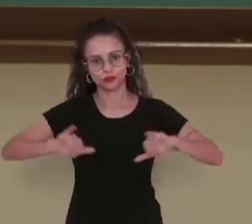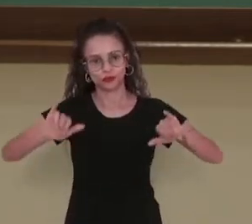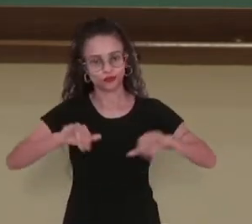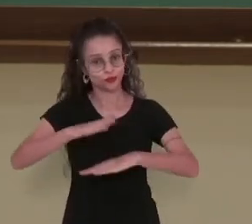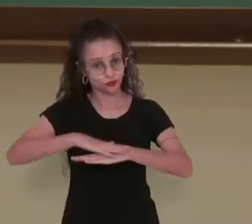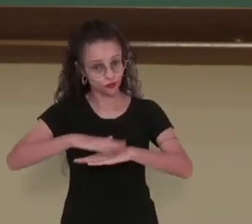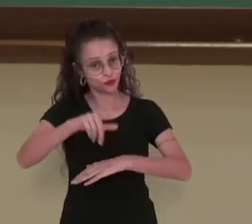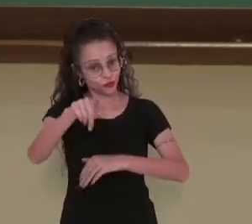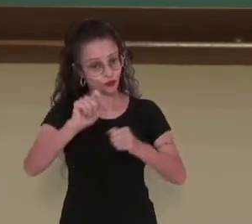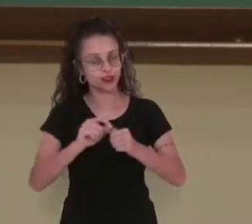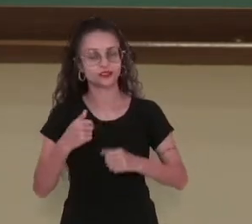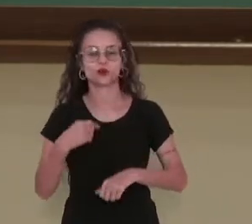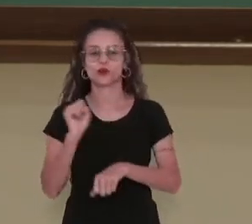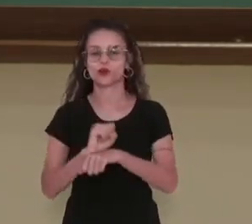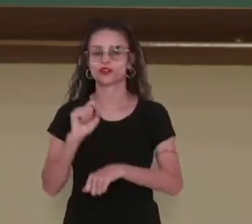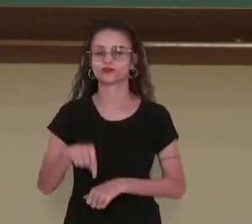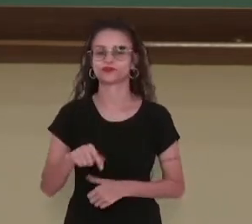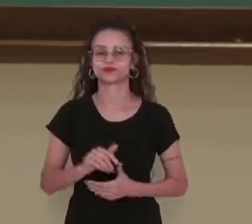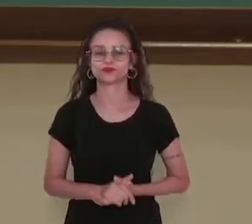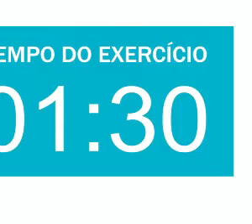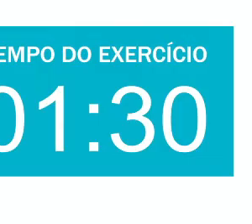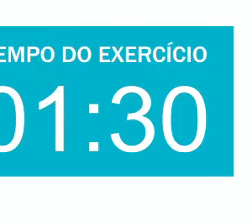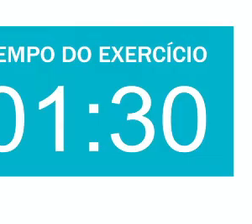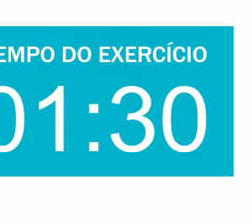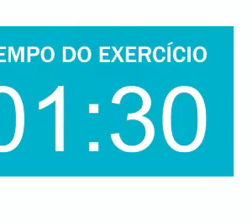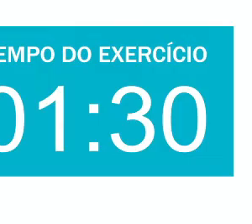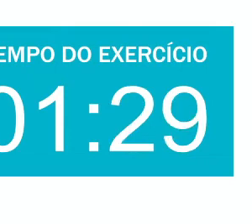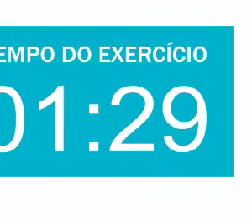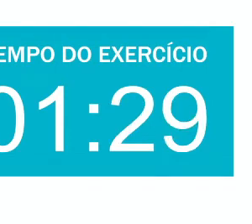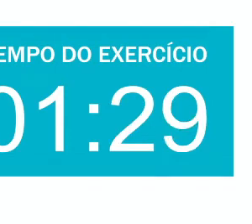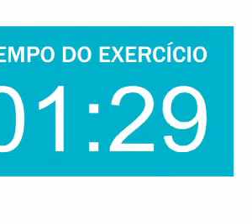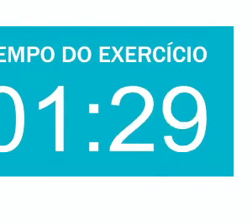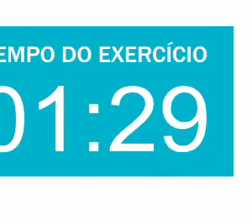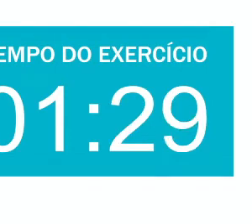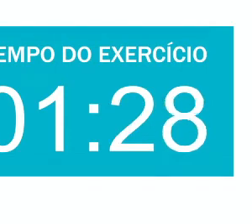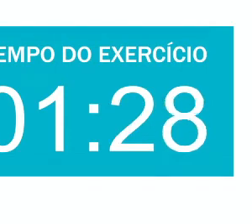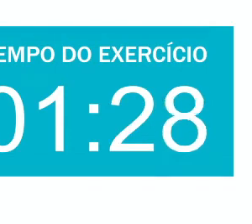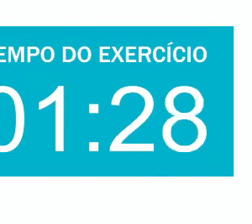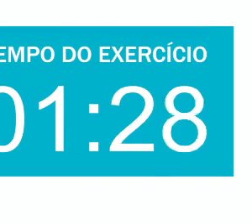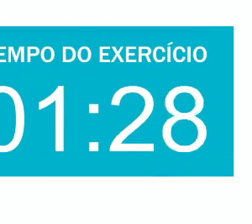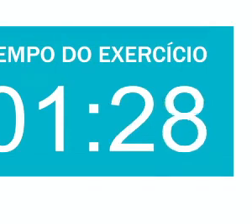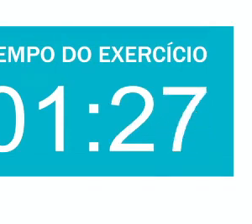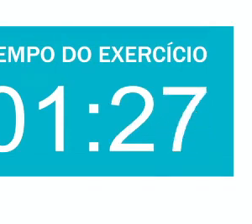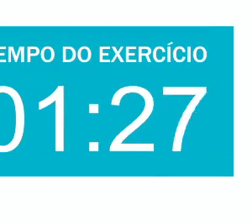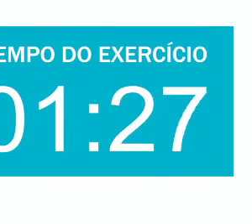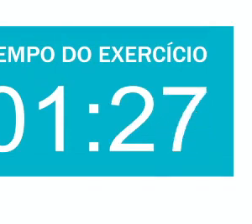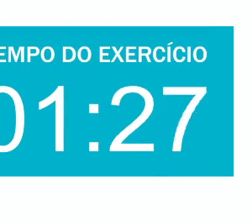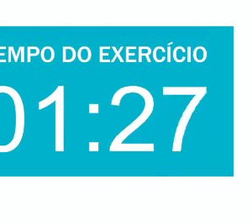Faz aí que eu te aguardo aqui.